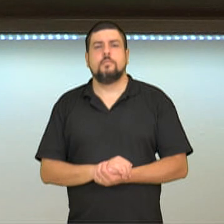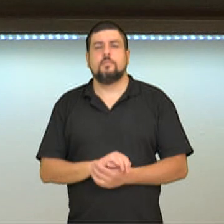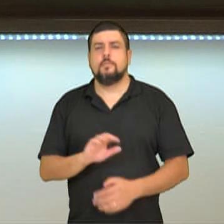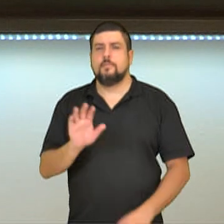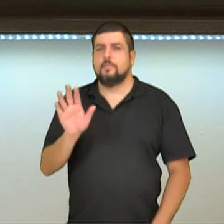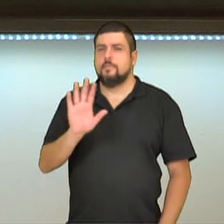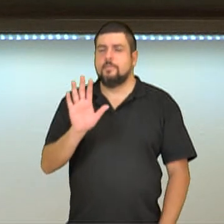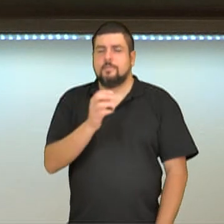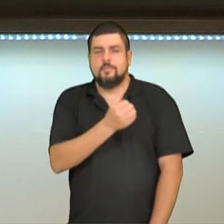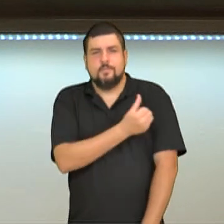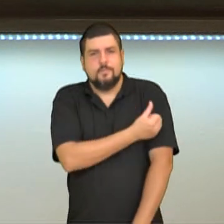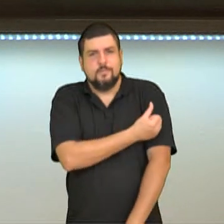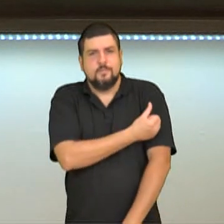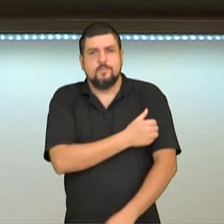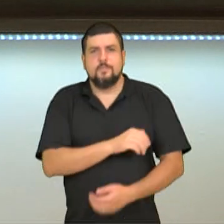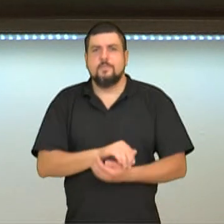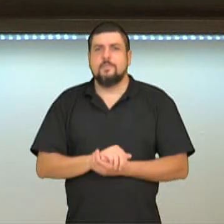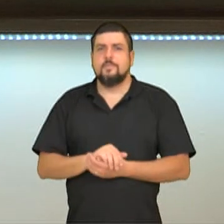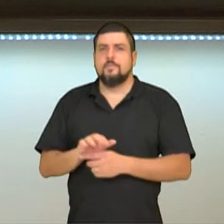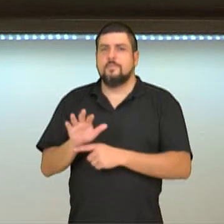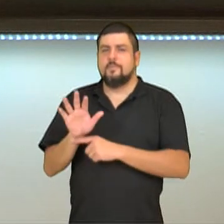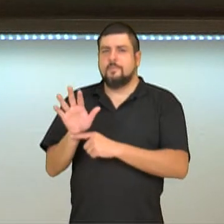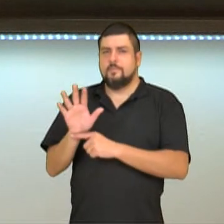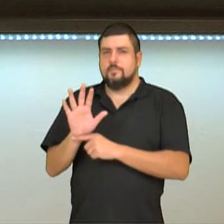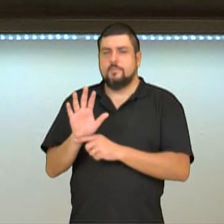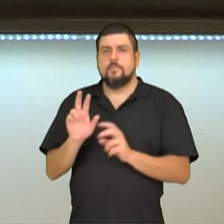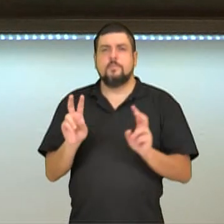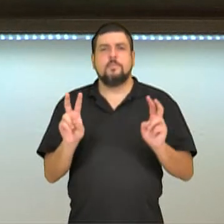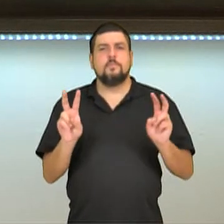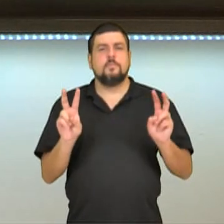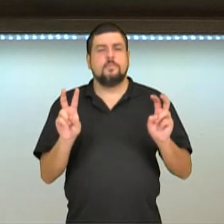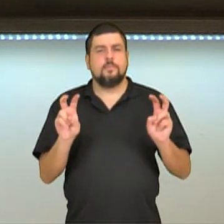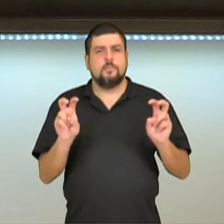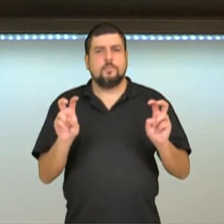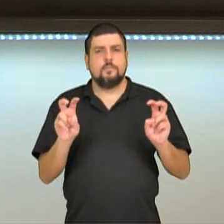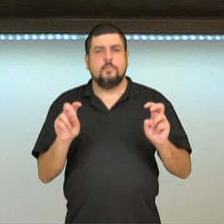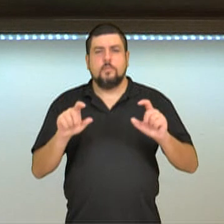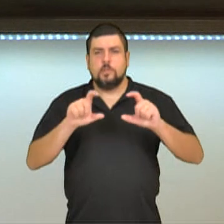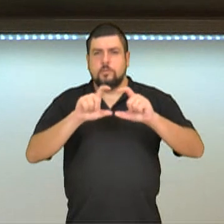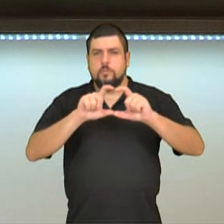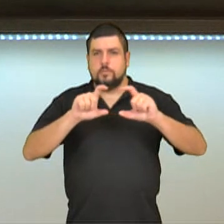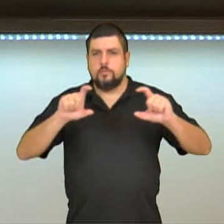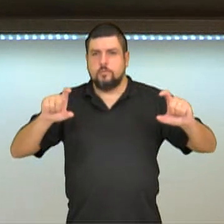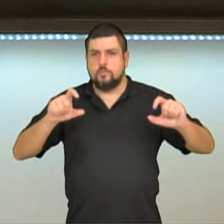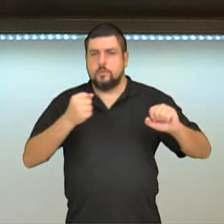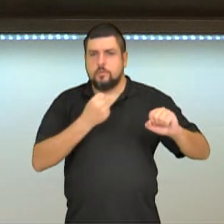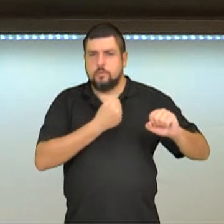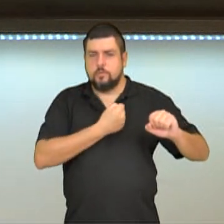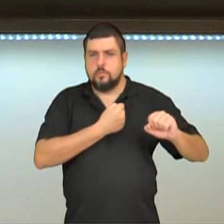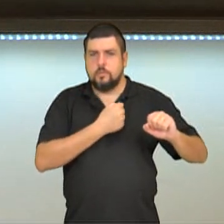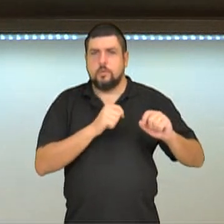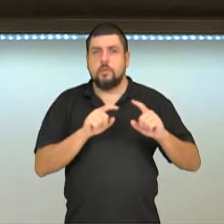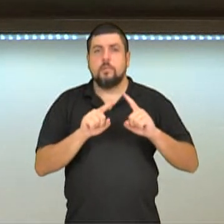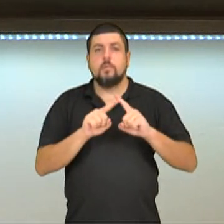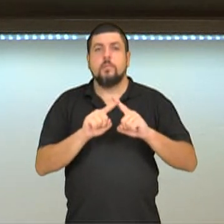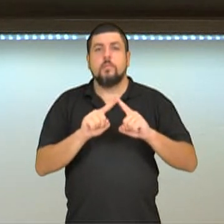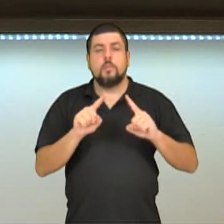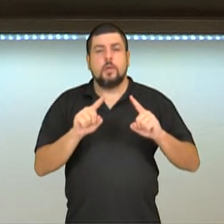Olá, sexto ano! Nesse vídeo, nós vamos ver expressões numéricas, mas também nós